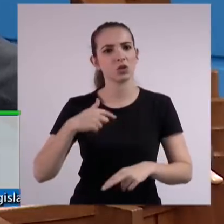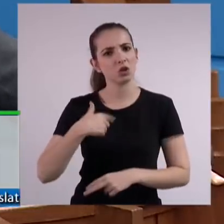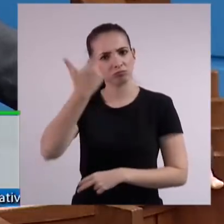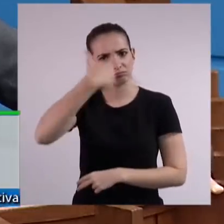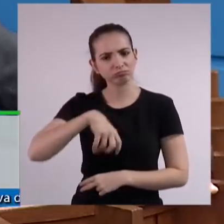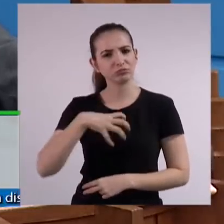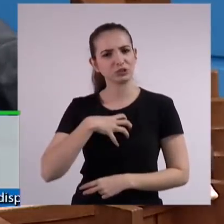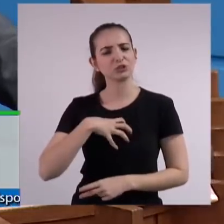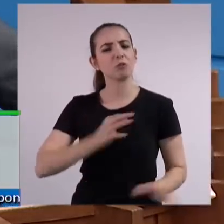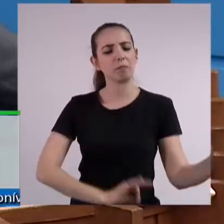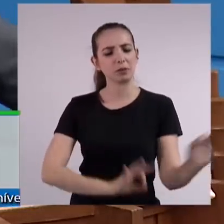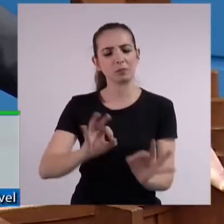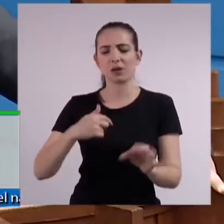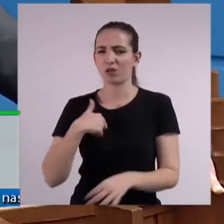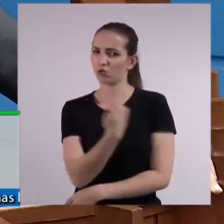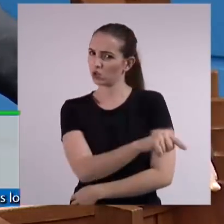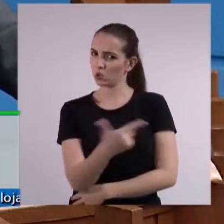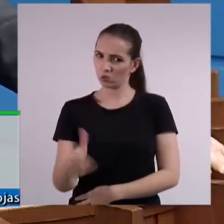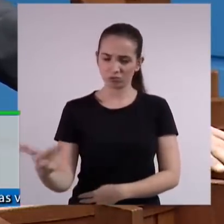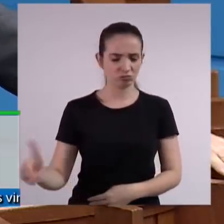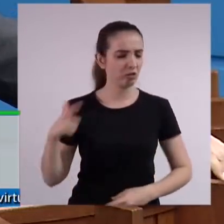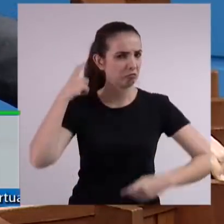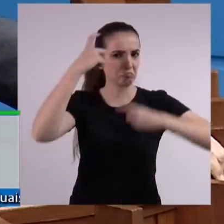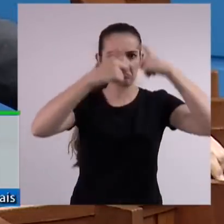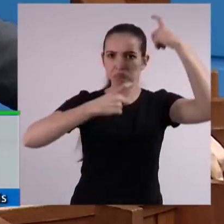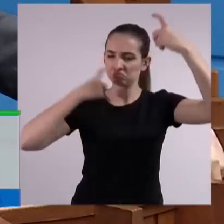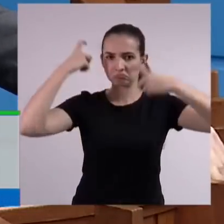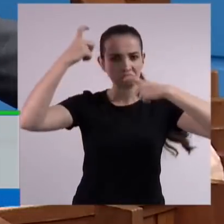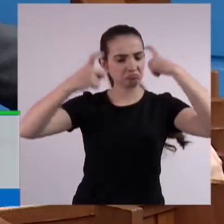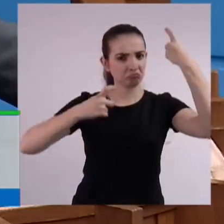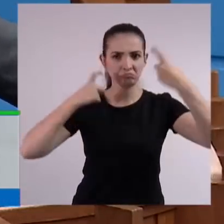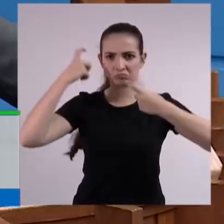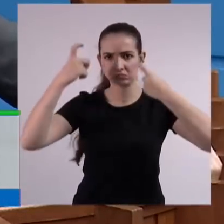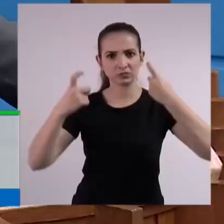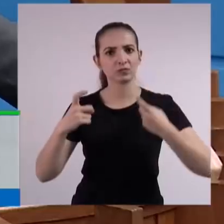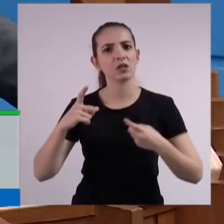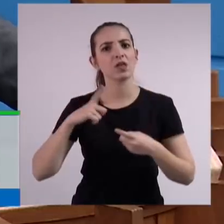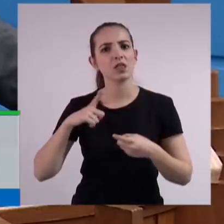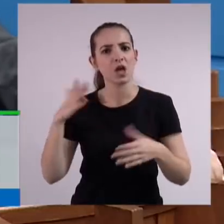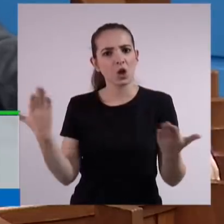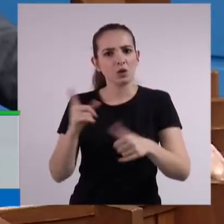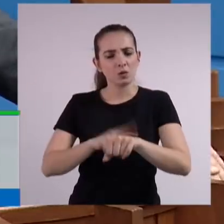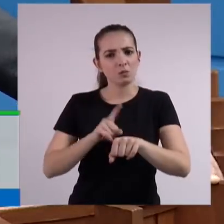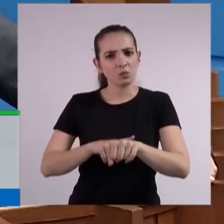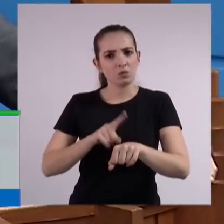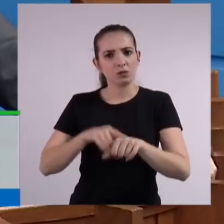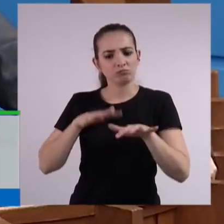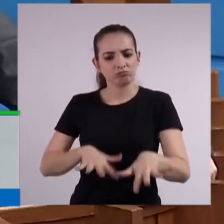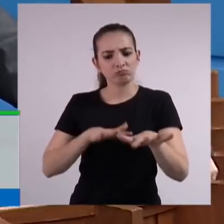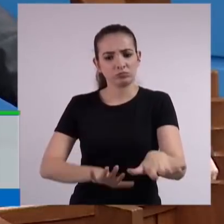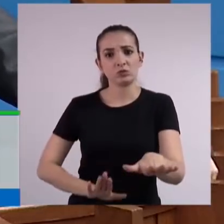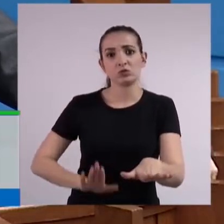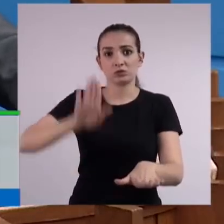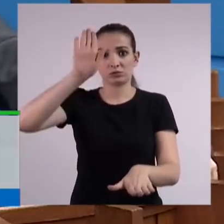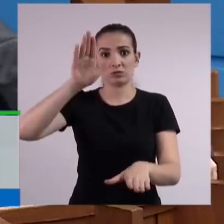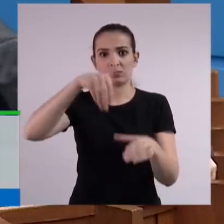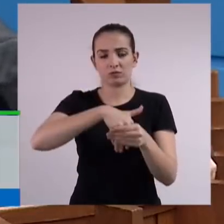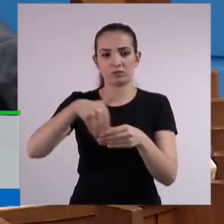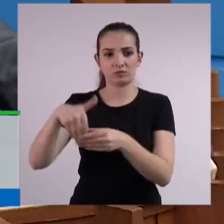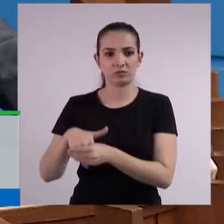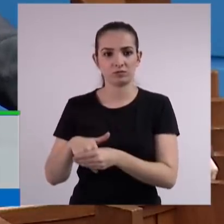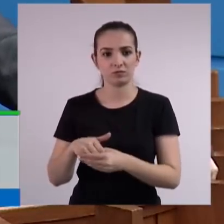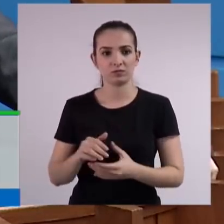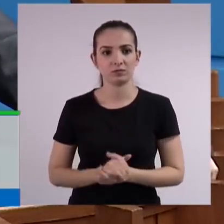preparado. Não tenho preocupação em relação à campanha, não tenho nenhuma preocupação em